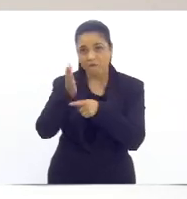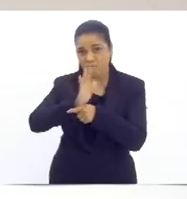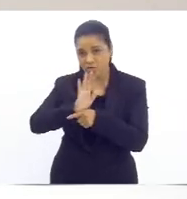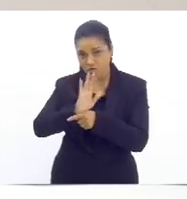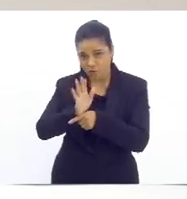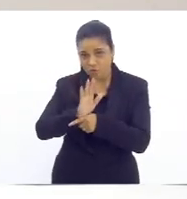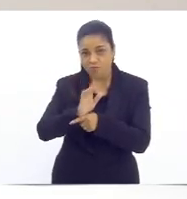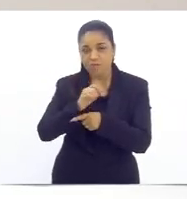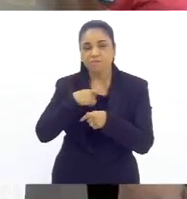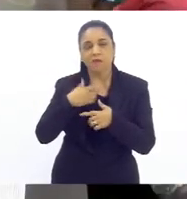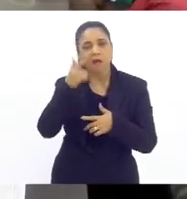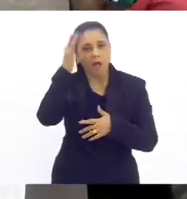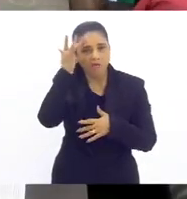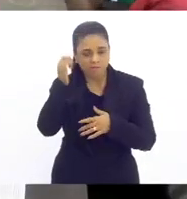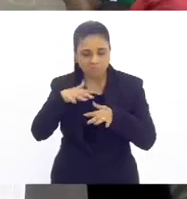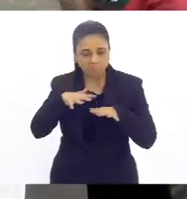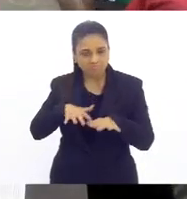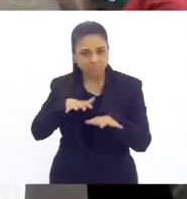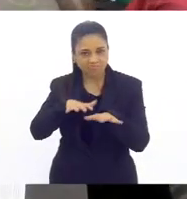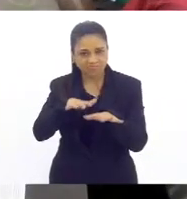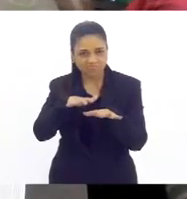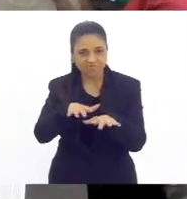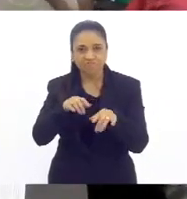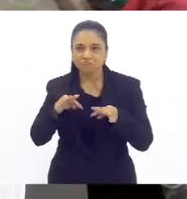aí um abraço a todos